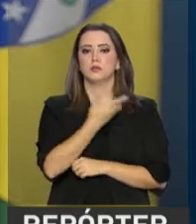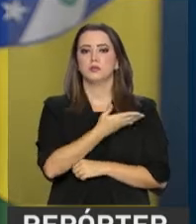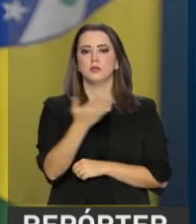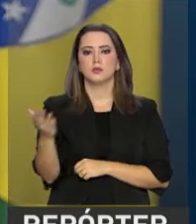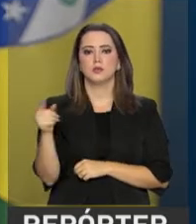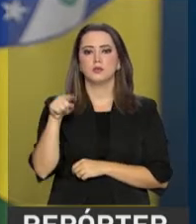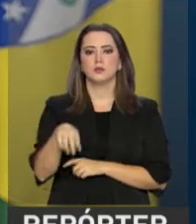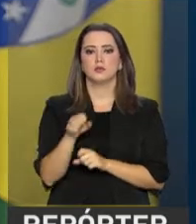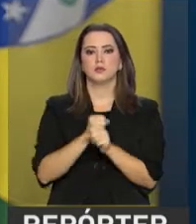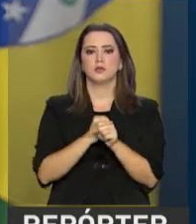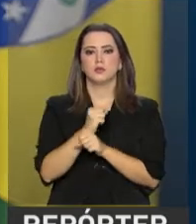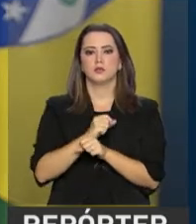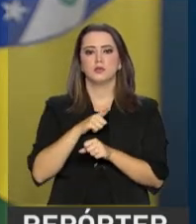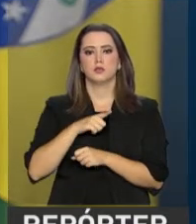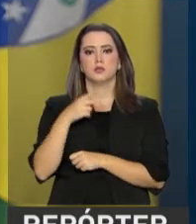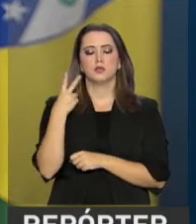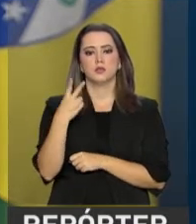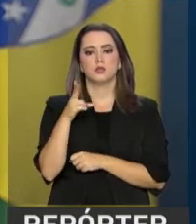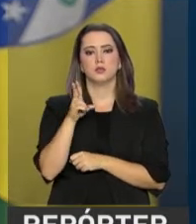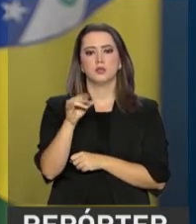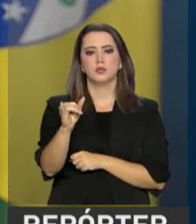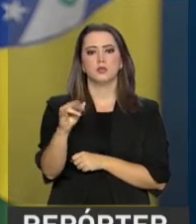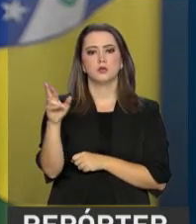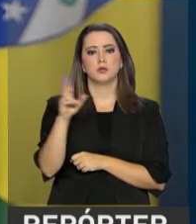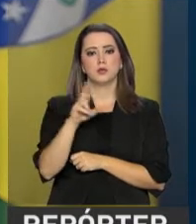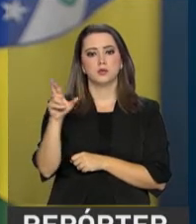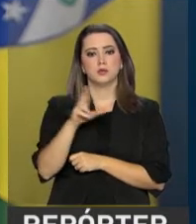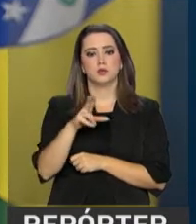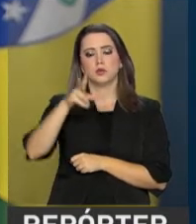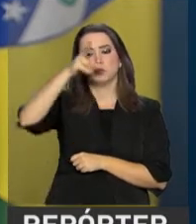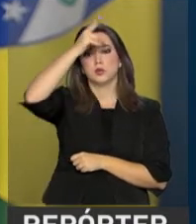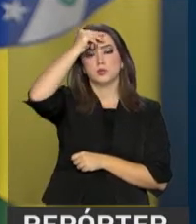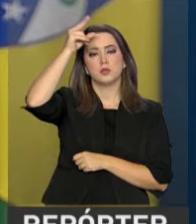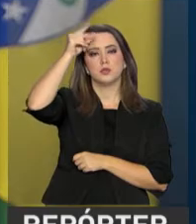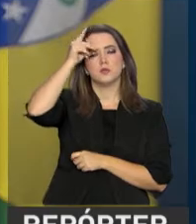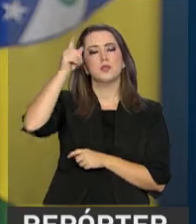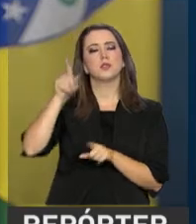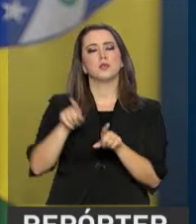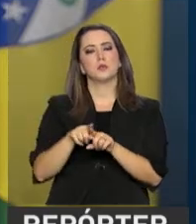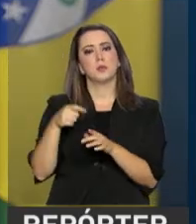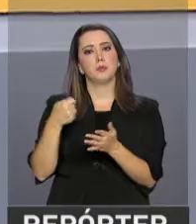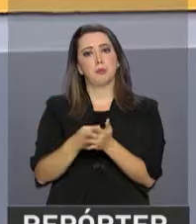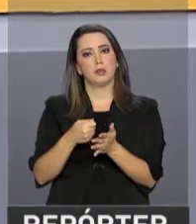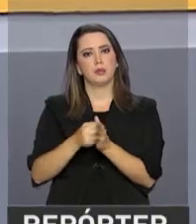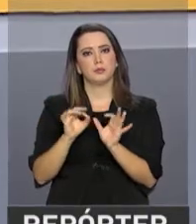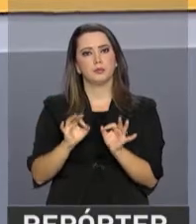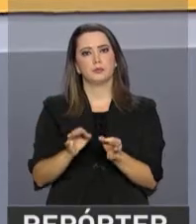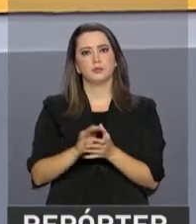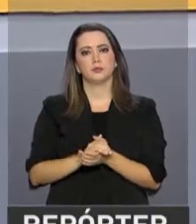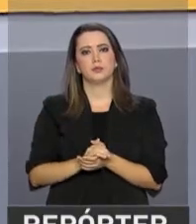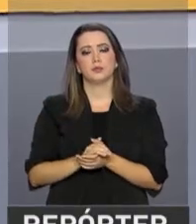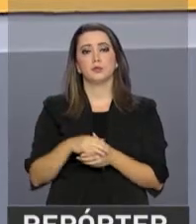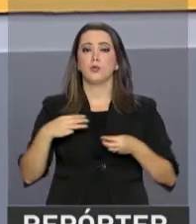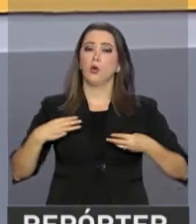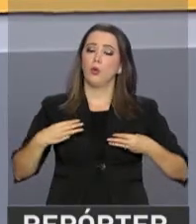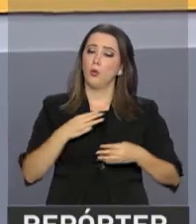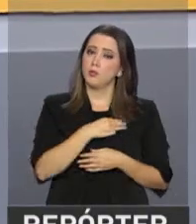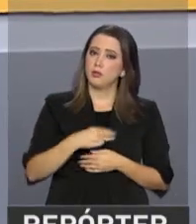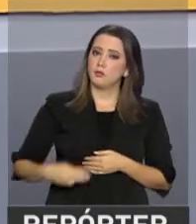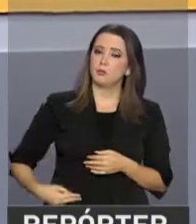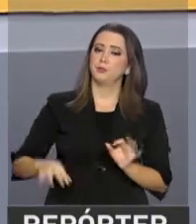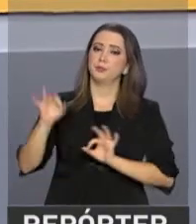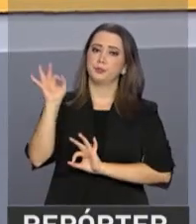neste ano tem 2 bilhões para os prefeitos também fecharam seus balanços o ministro do planejamento